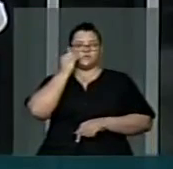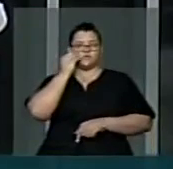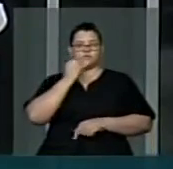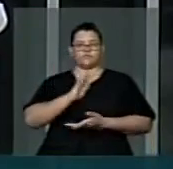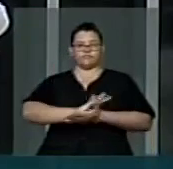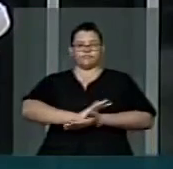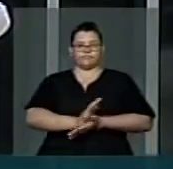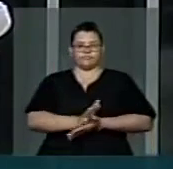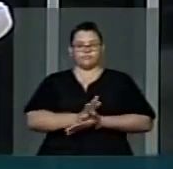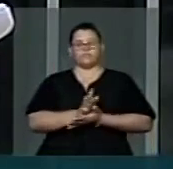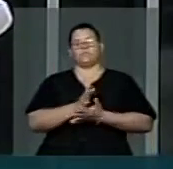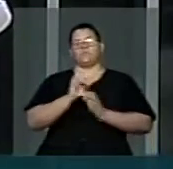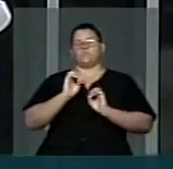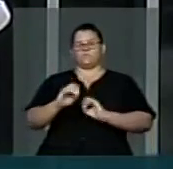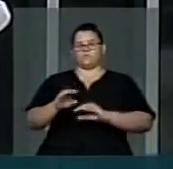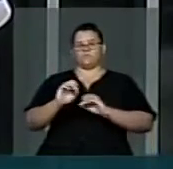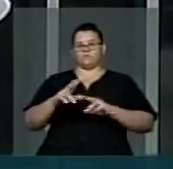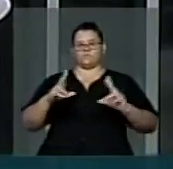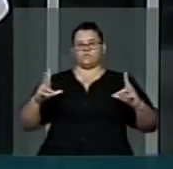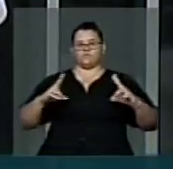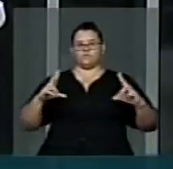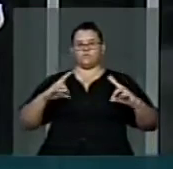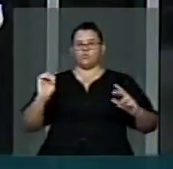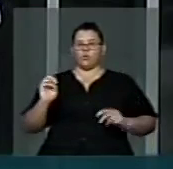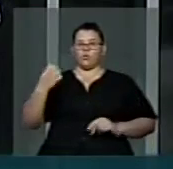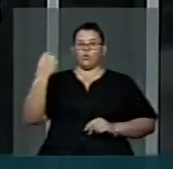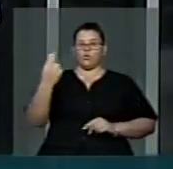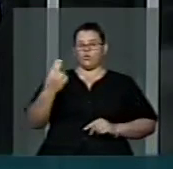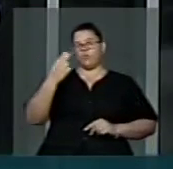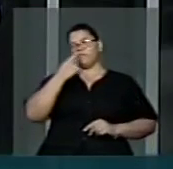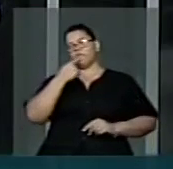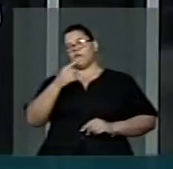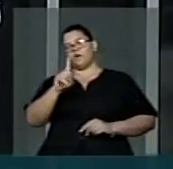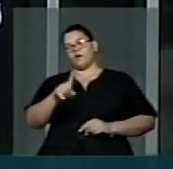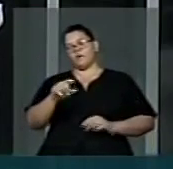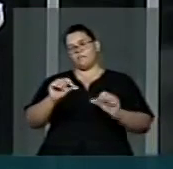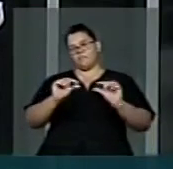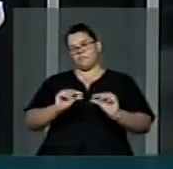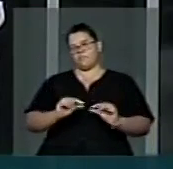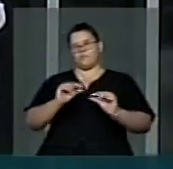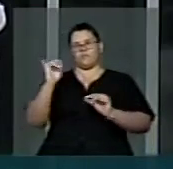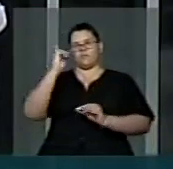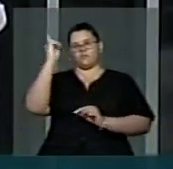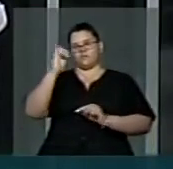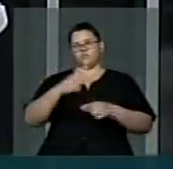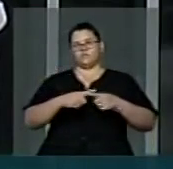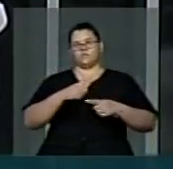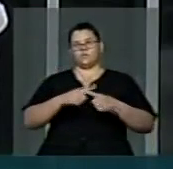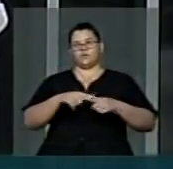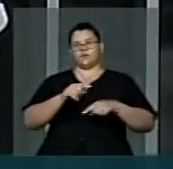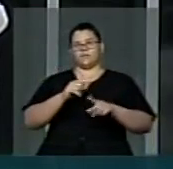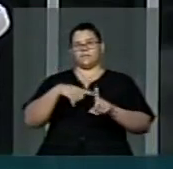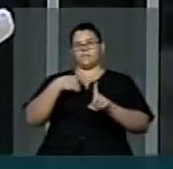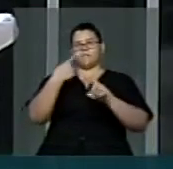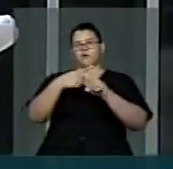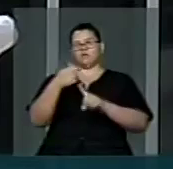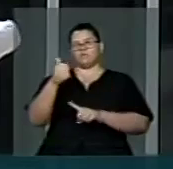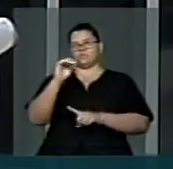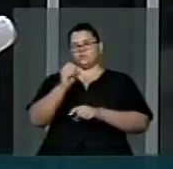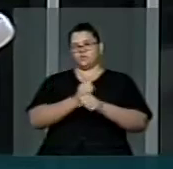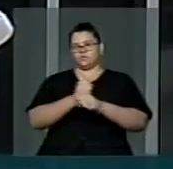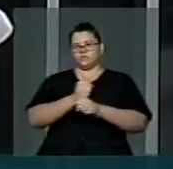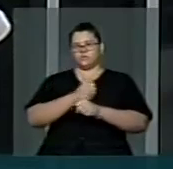o ensino privado ou de diminuir sua importância. Até porque, durante mais de 10 anos, eu